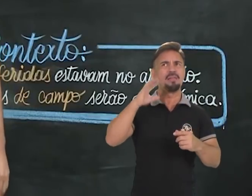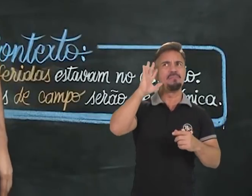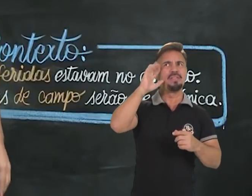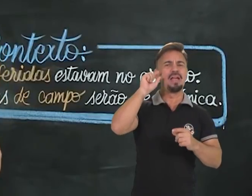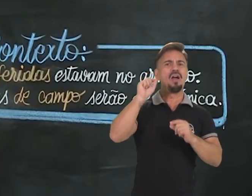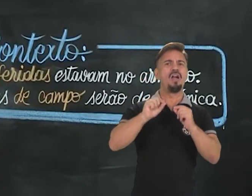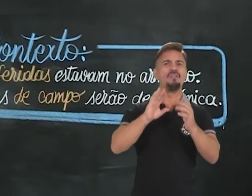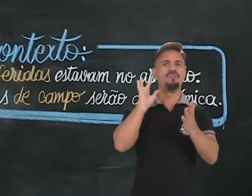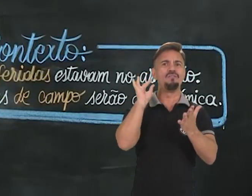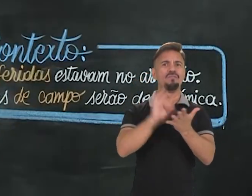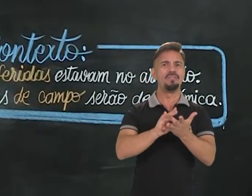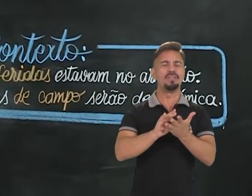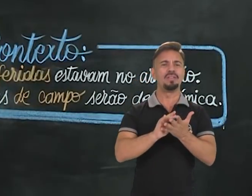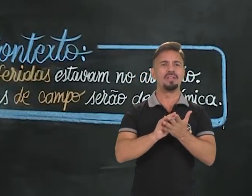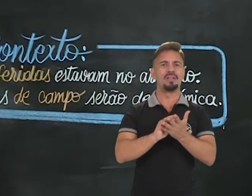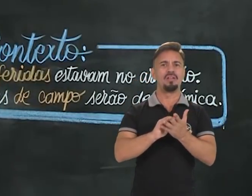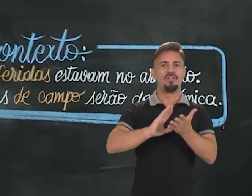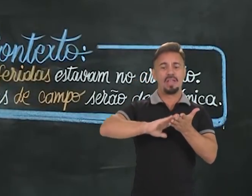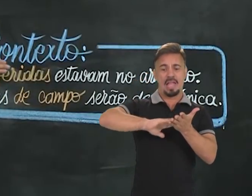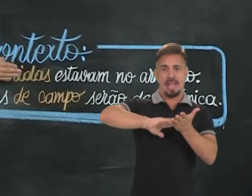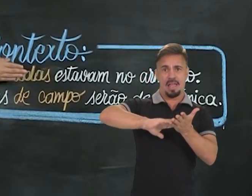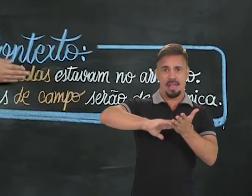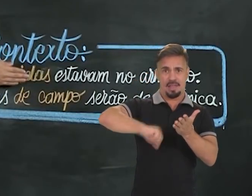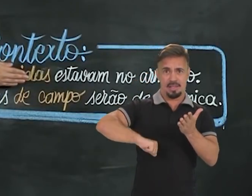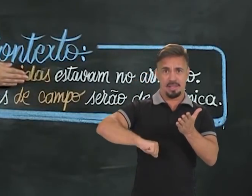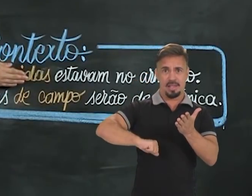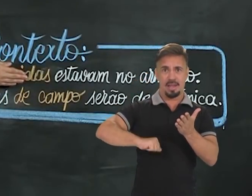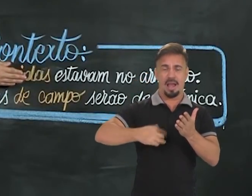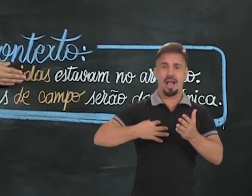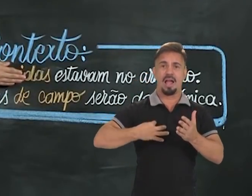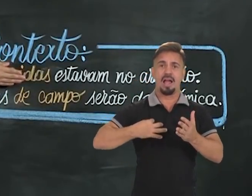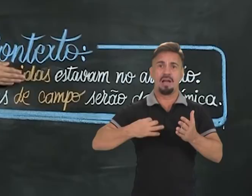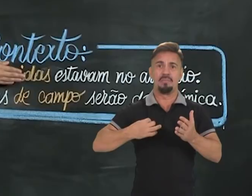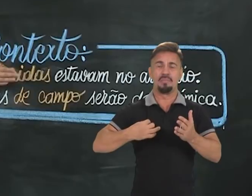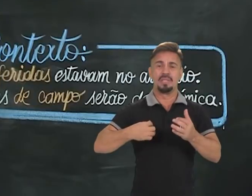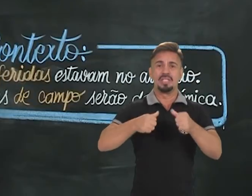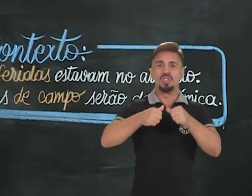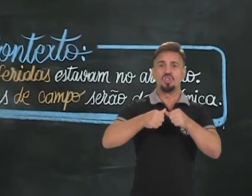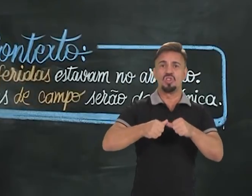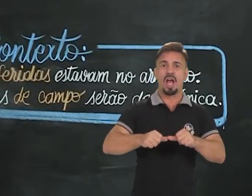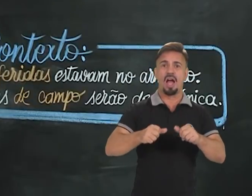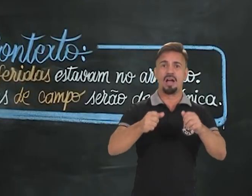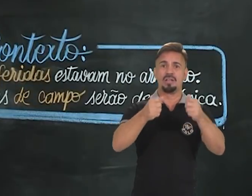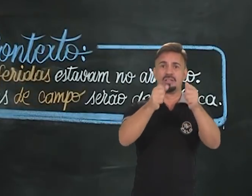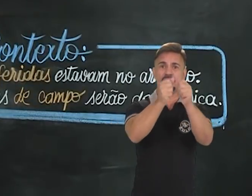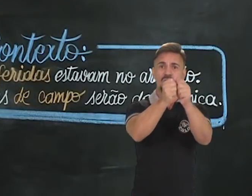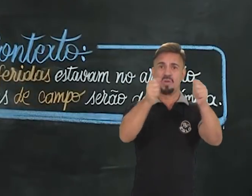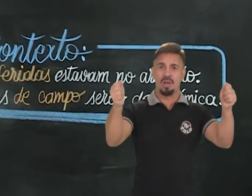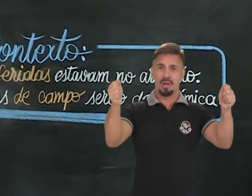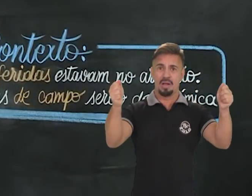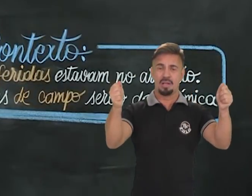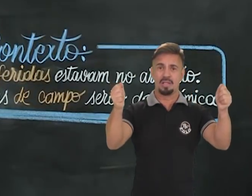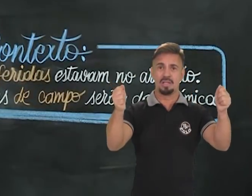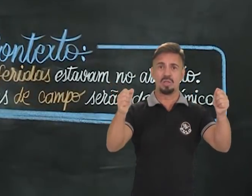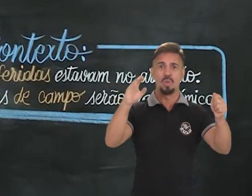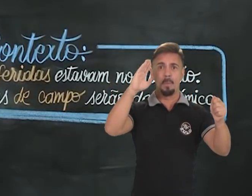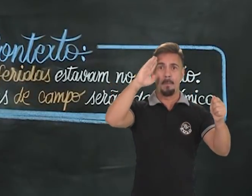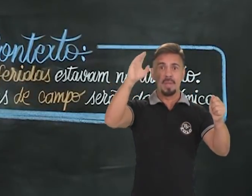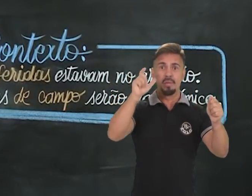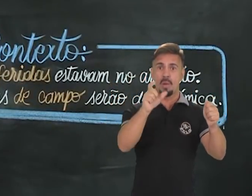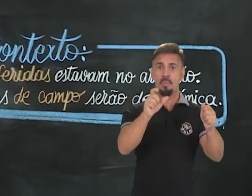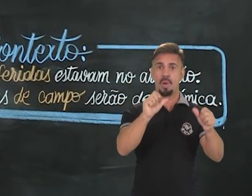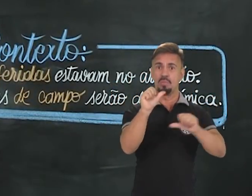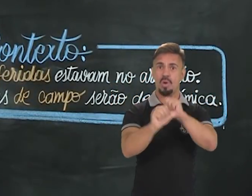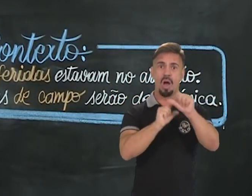essencial, substancial. Quando você faz essa retirada, camisas estavam no armário, o significado principal não foi alterado.